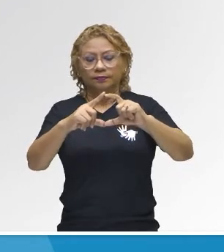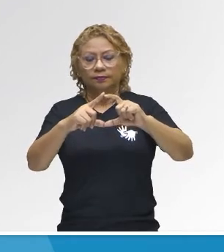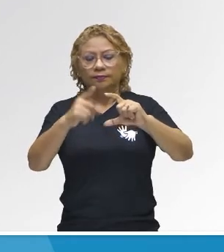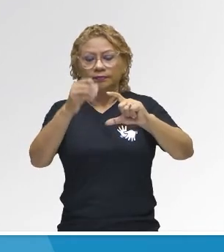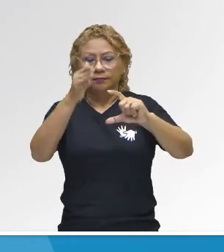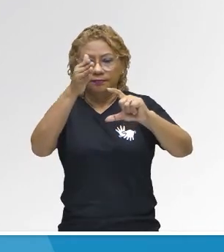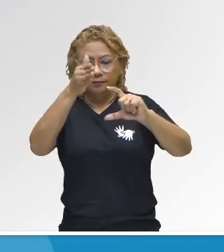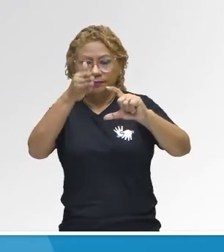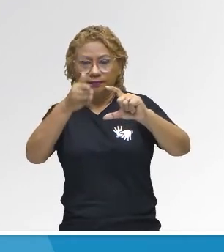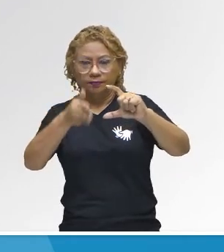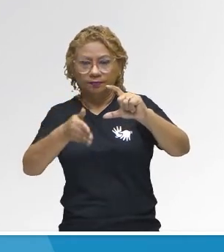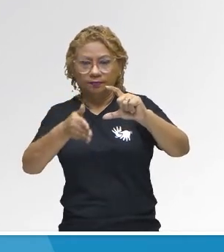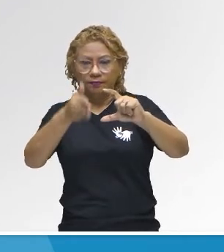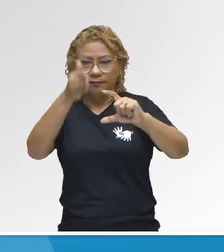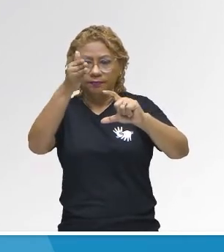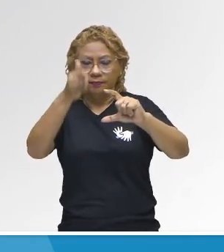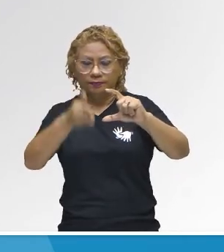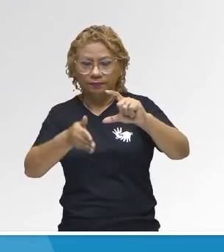tangente.